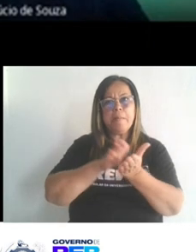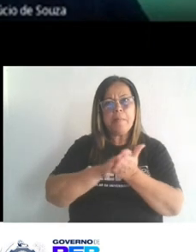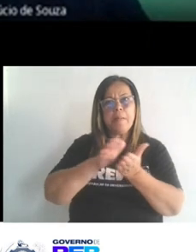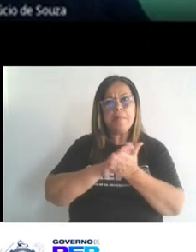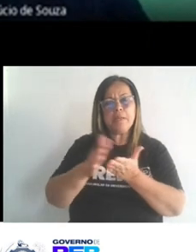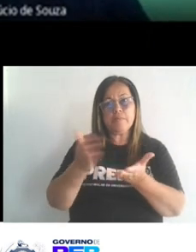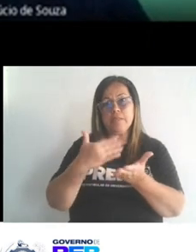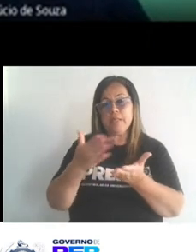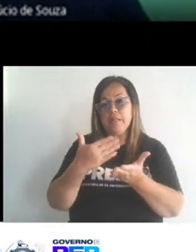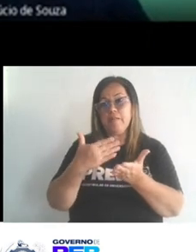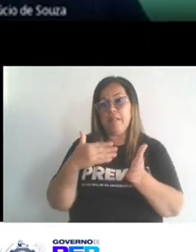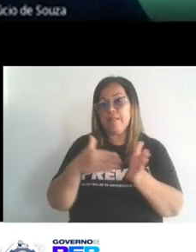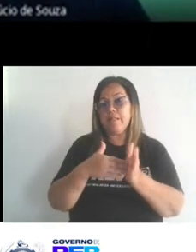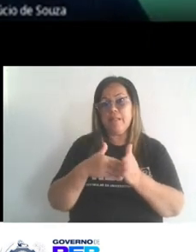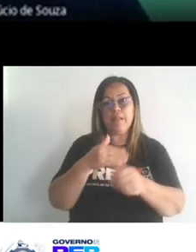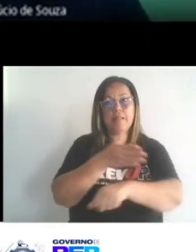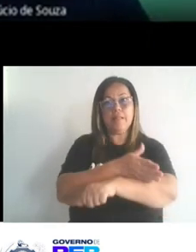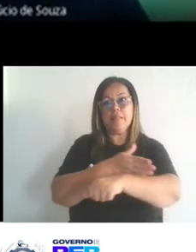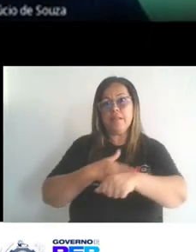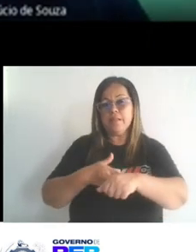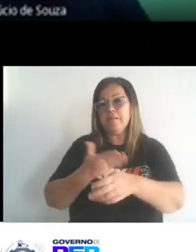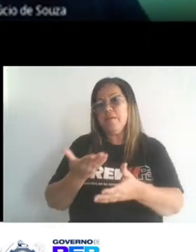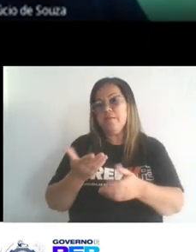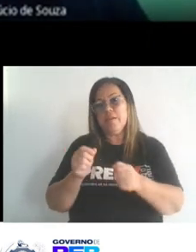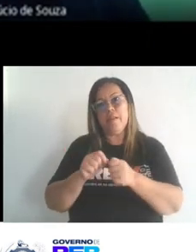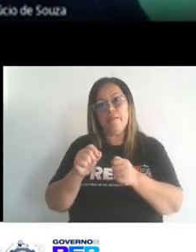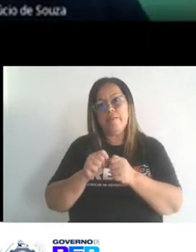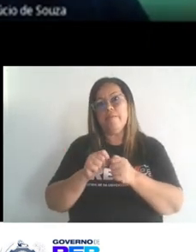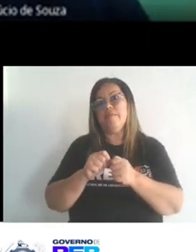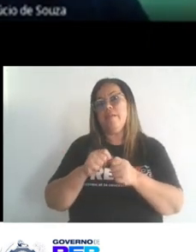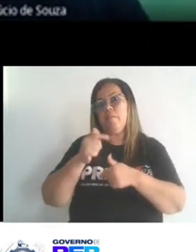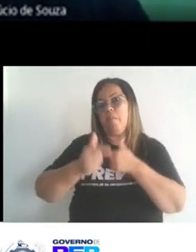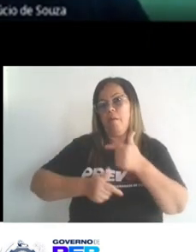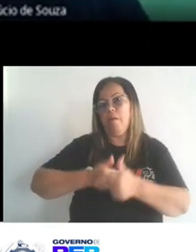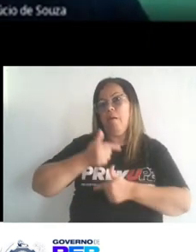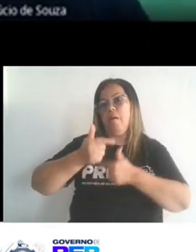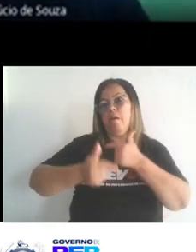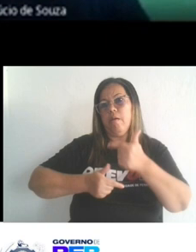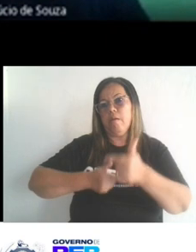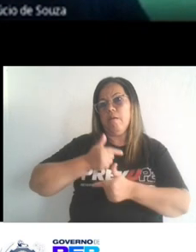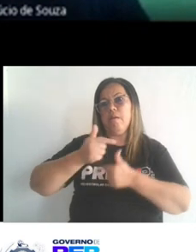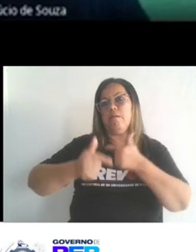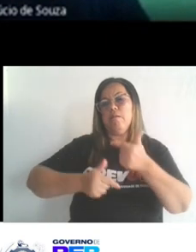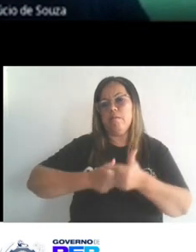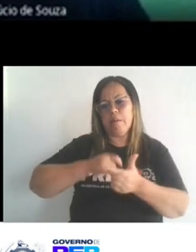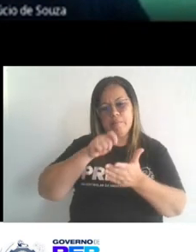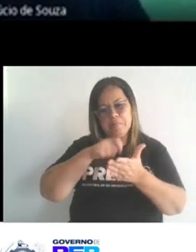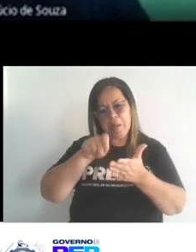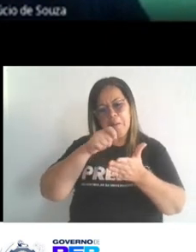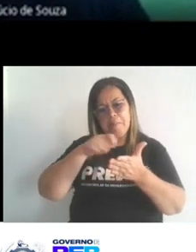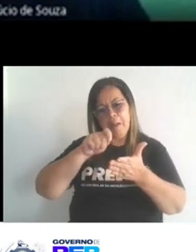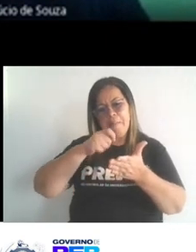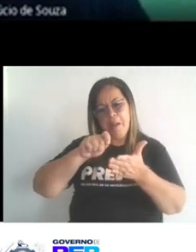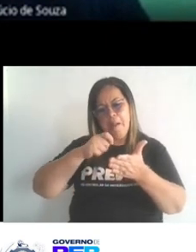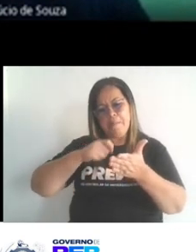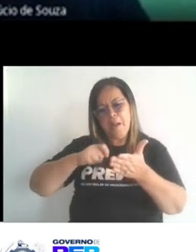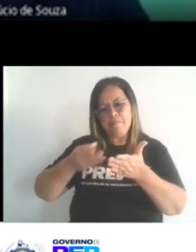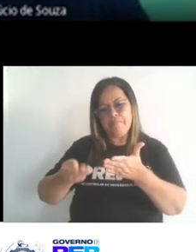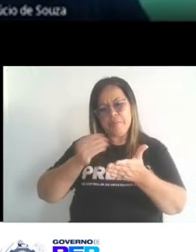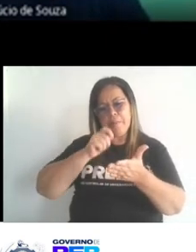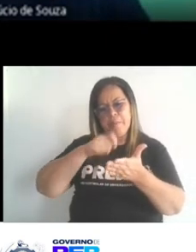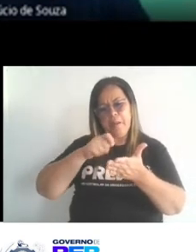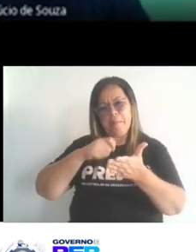Média eram feitos de forma manual os monges copistas principalmente nos conventos das